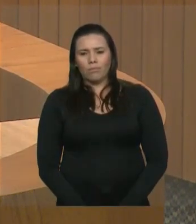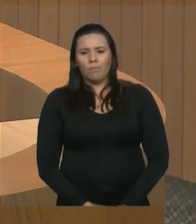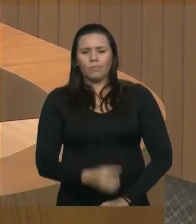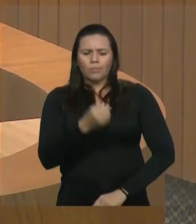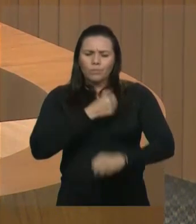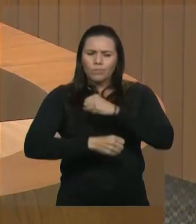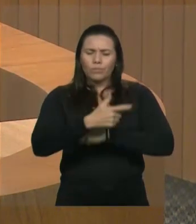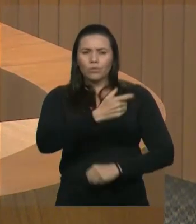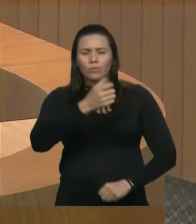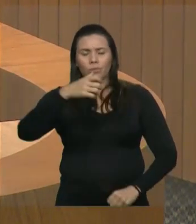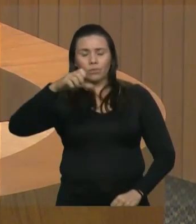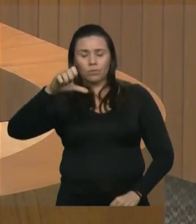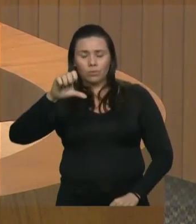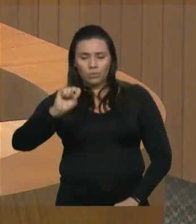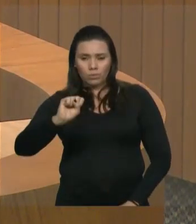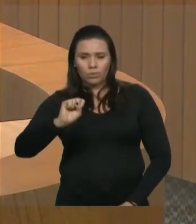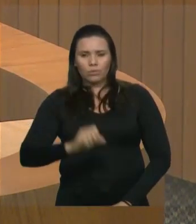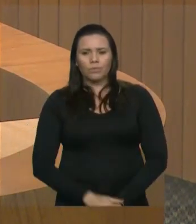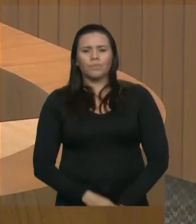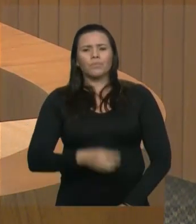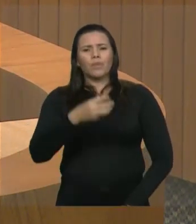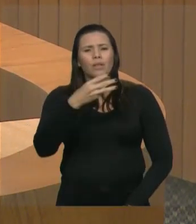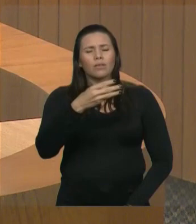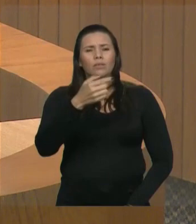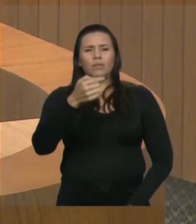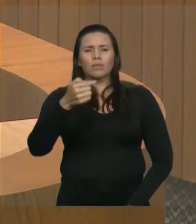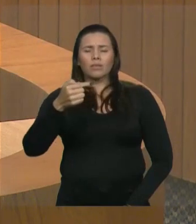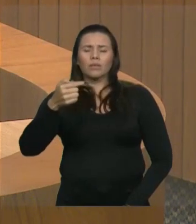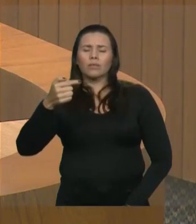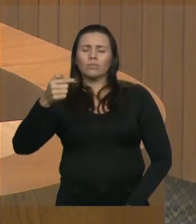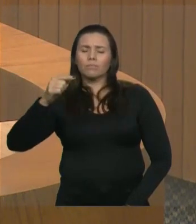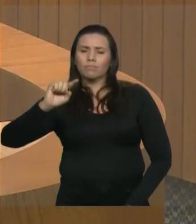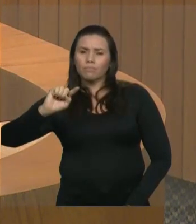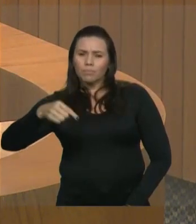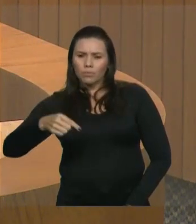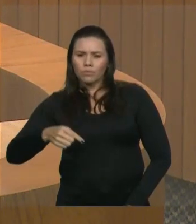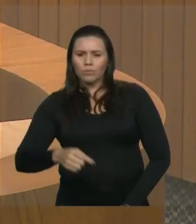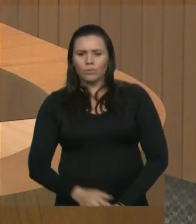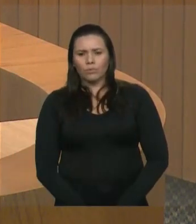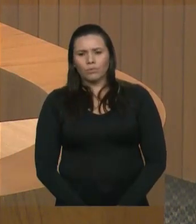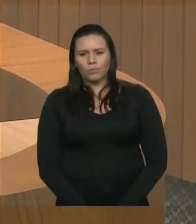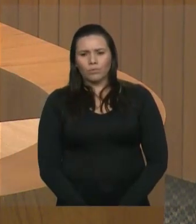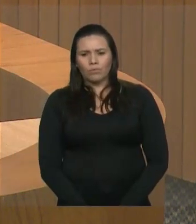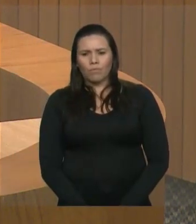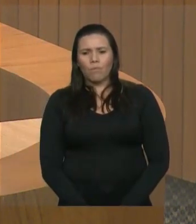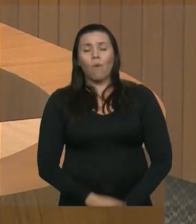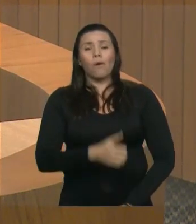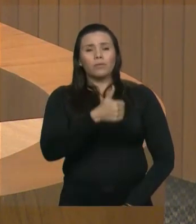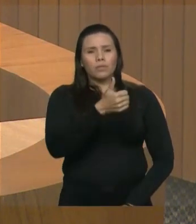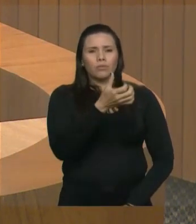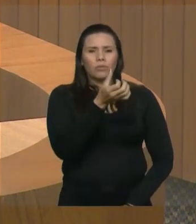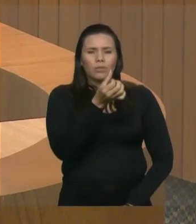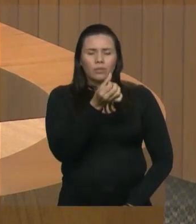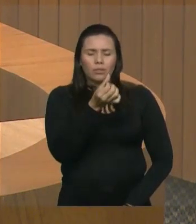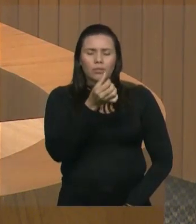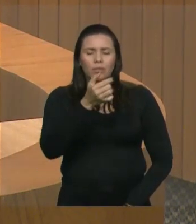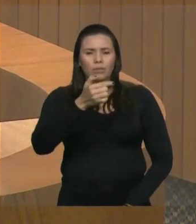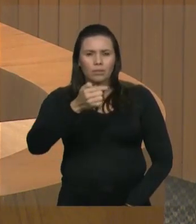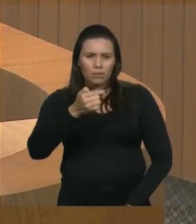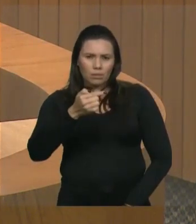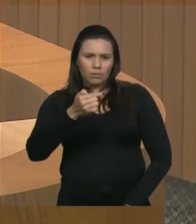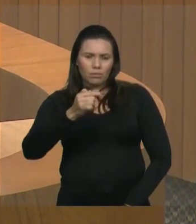de 377 mil desocupados, 167 mil a mais do